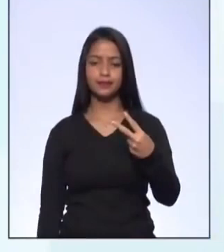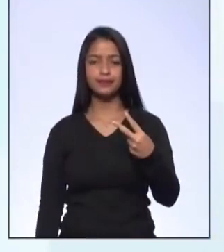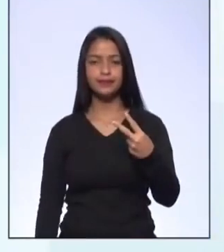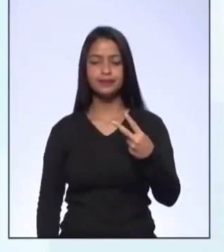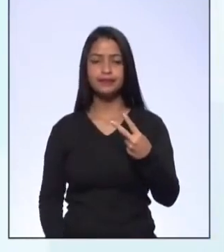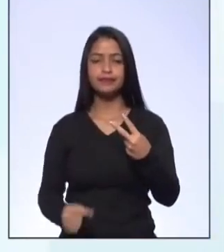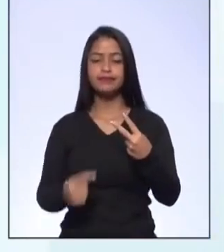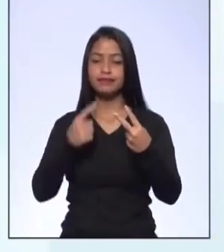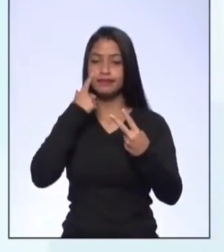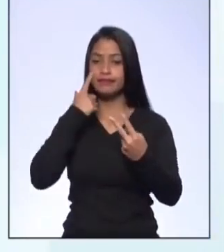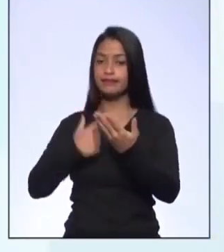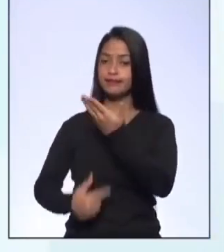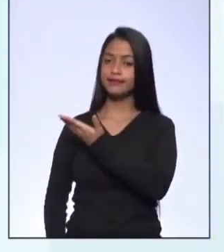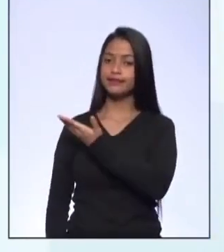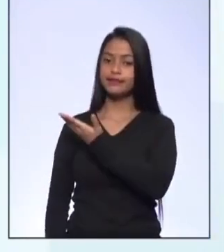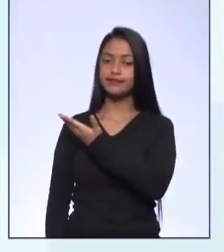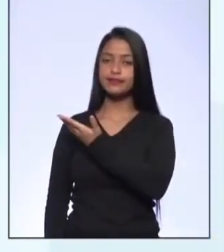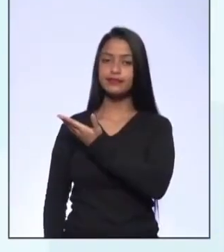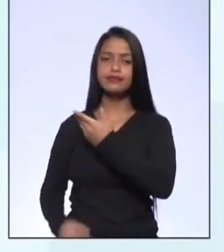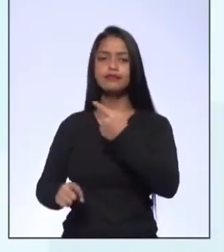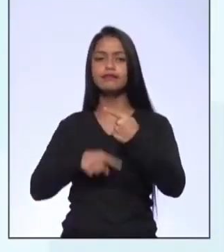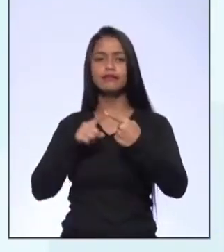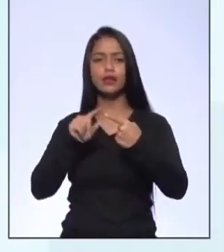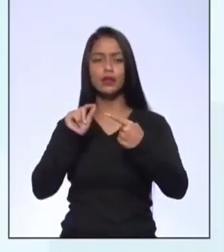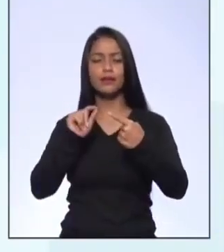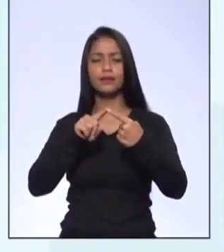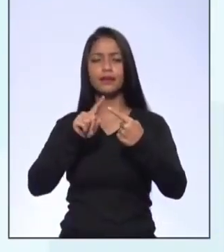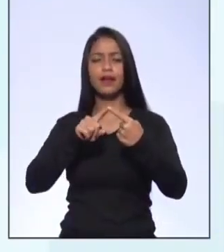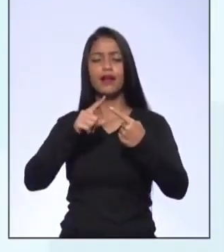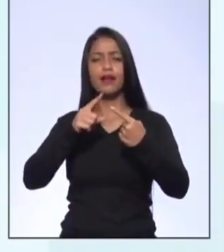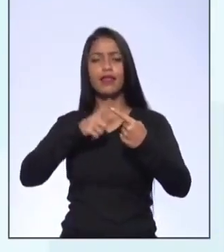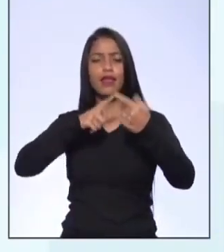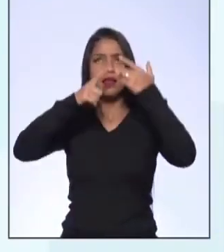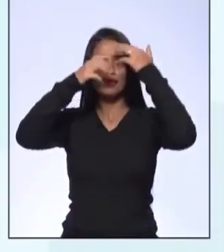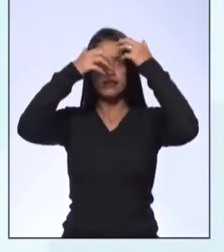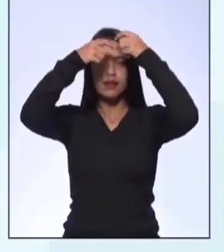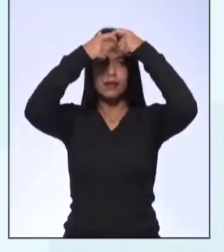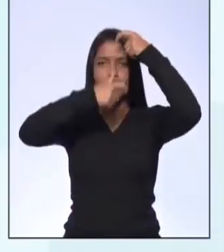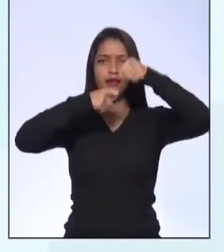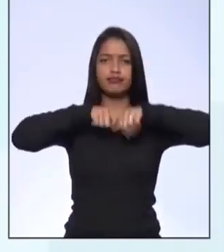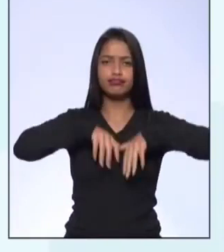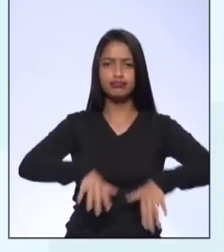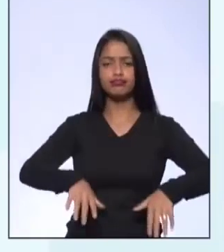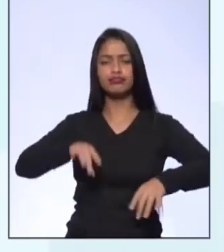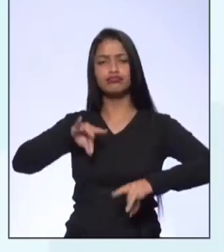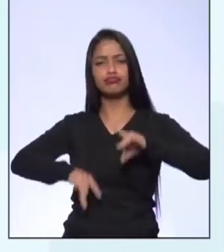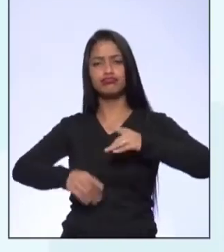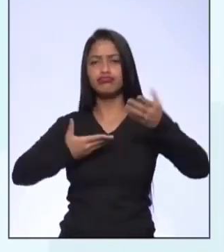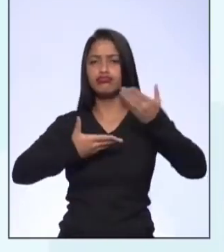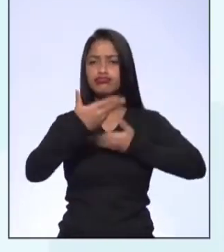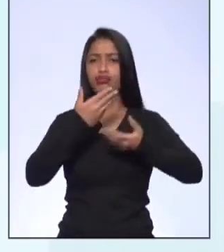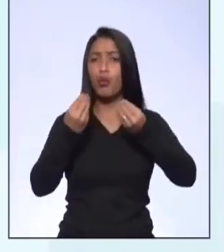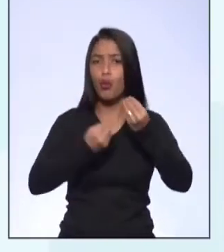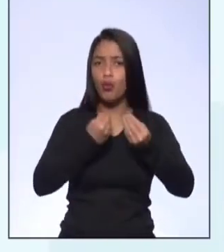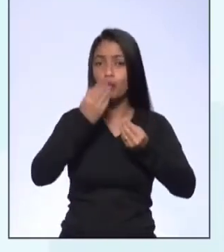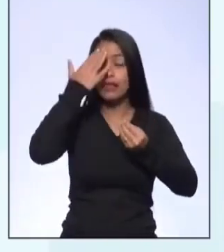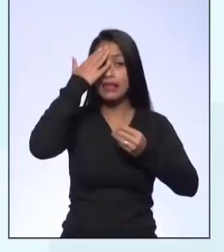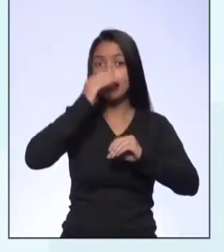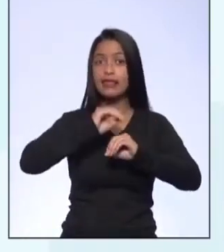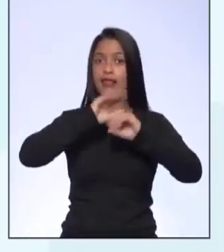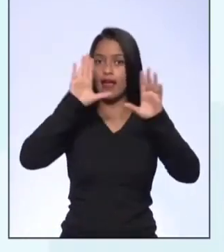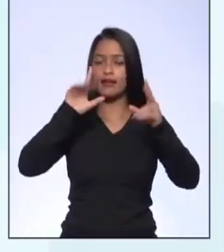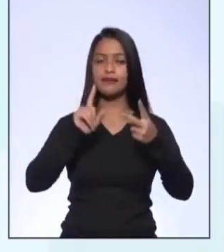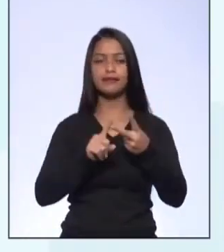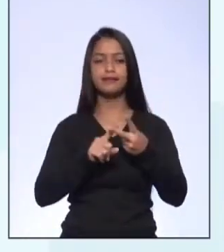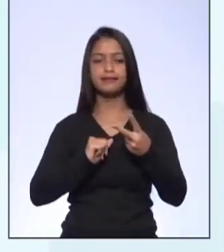Então, está aí no slide 4. Entender a interação entre o sistema endócrino e nervoso, tá?